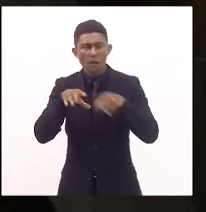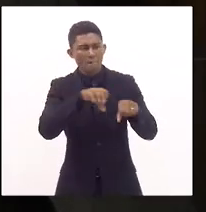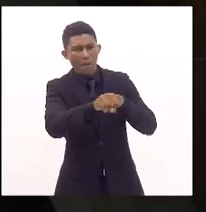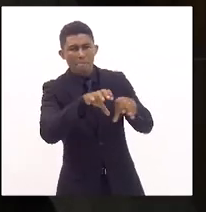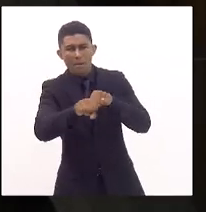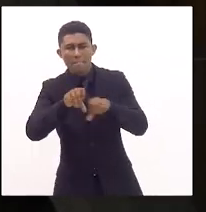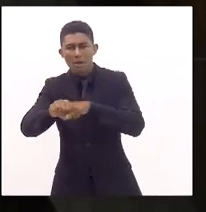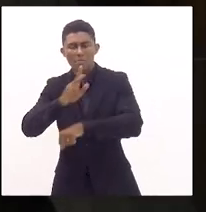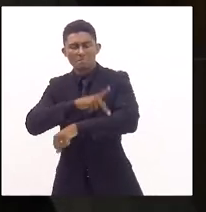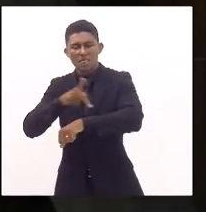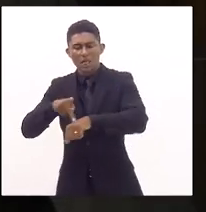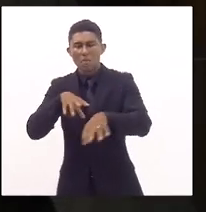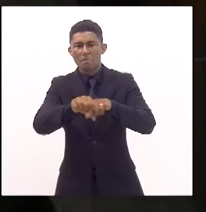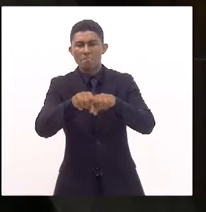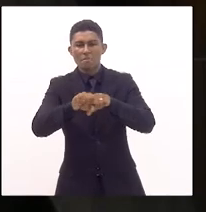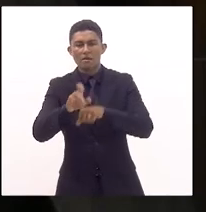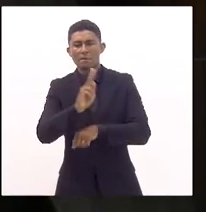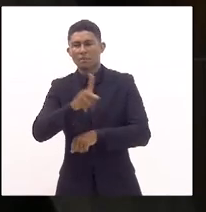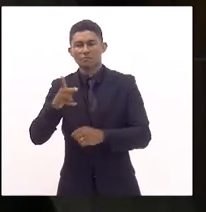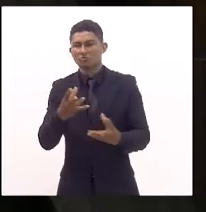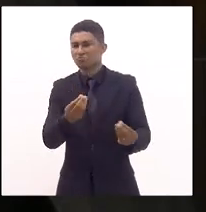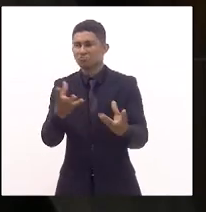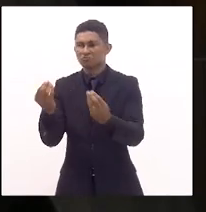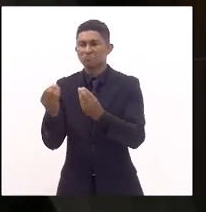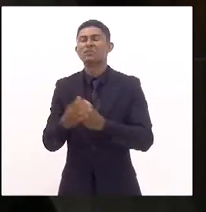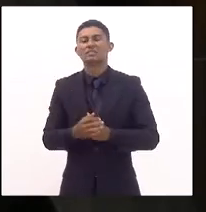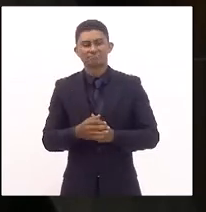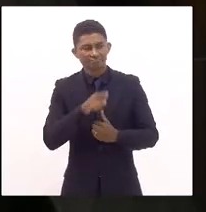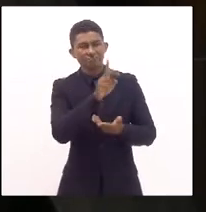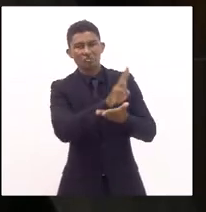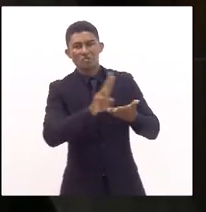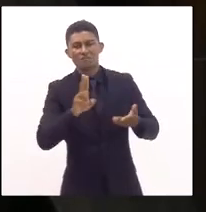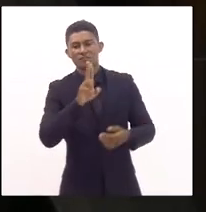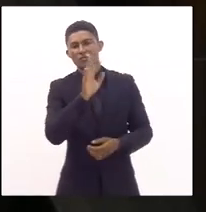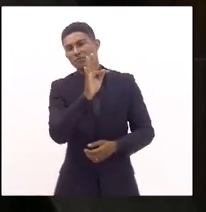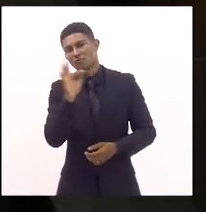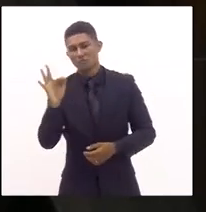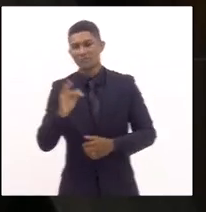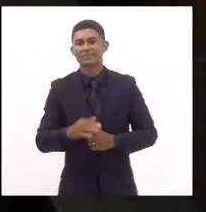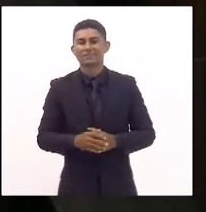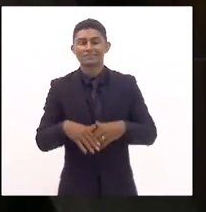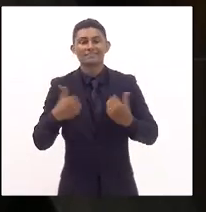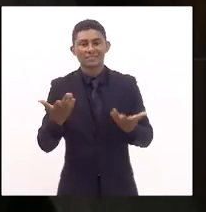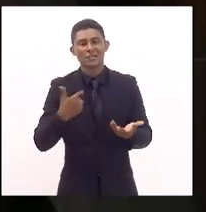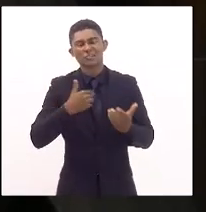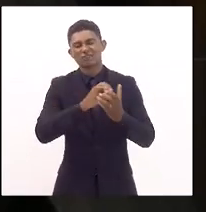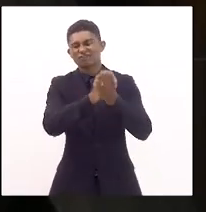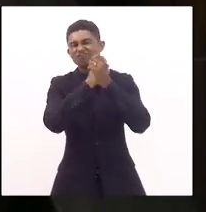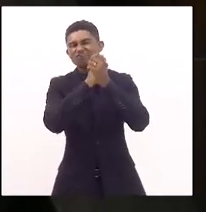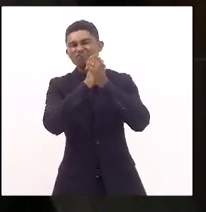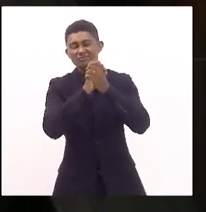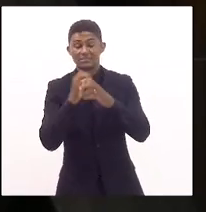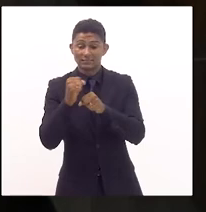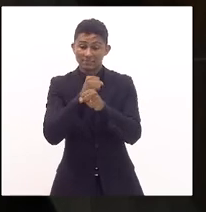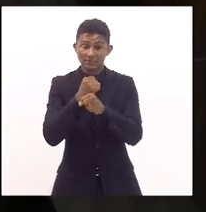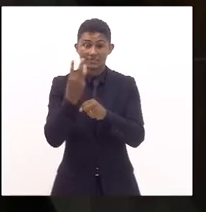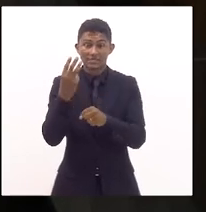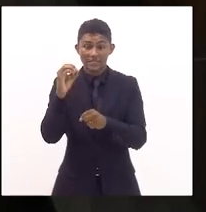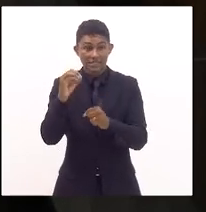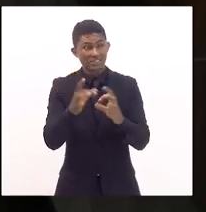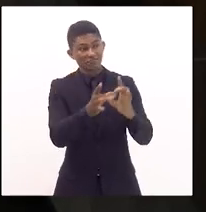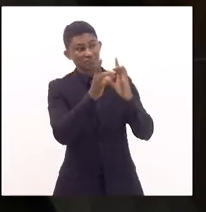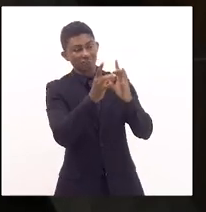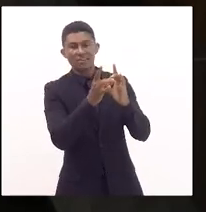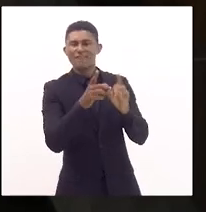professores e professoras no ensino superior no âmbito da Universidade Federal Fluminense. Então, saudar esses 30 anos de glórias,